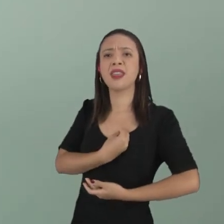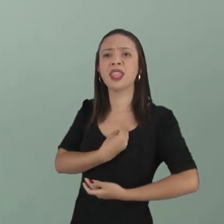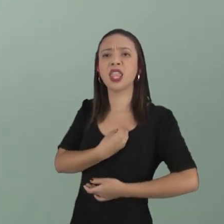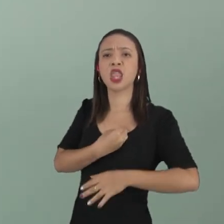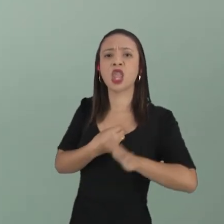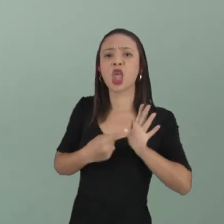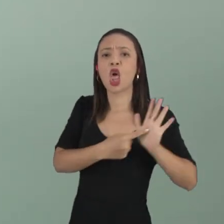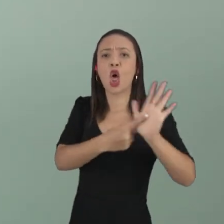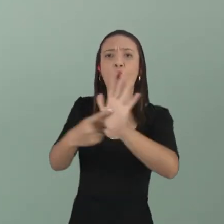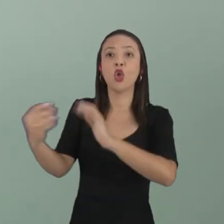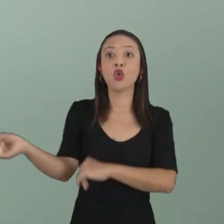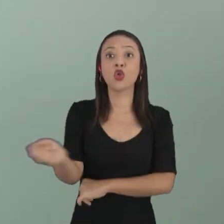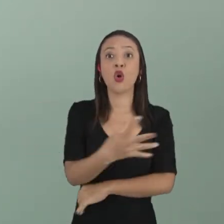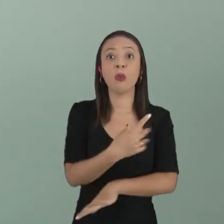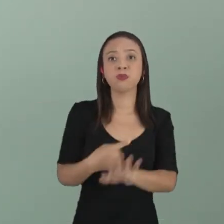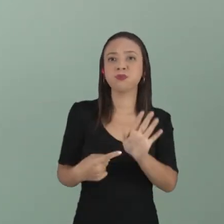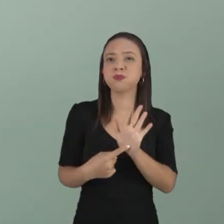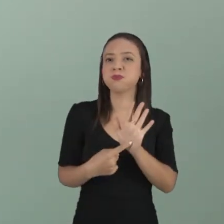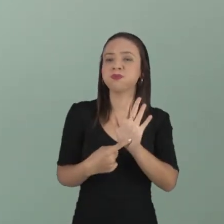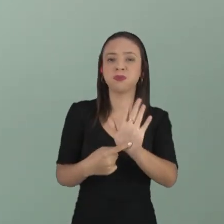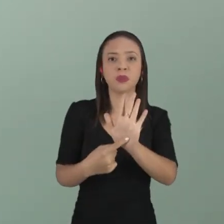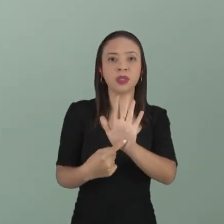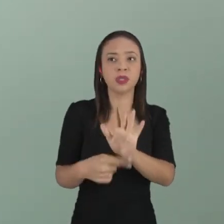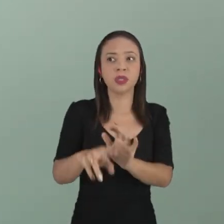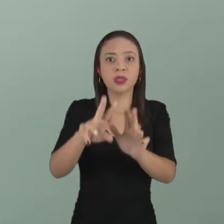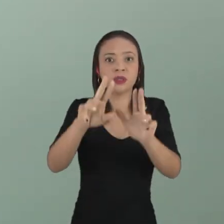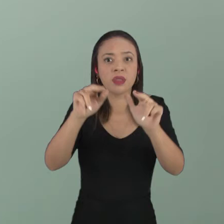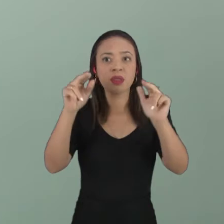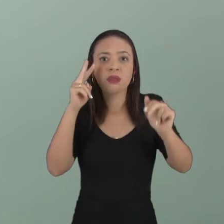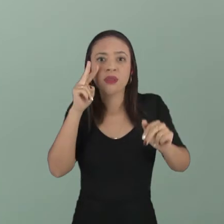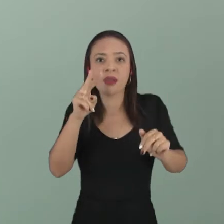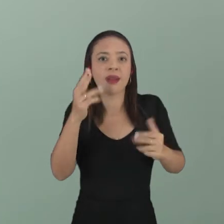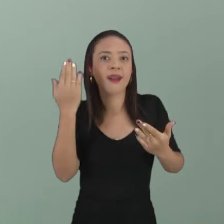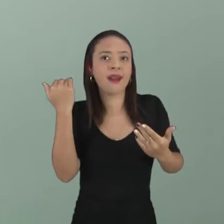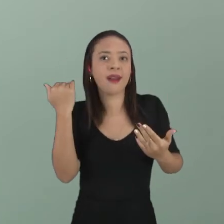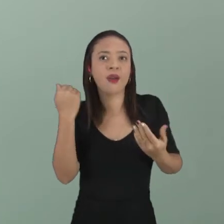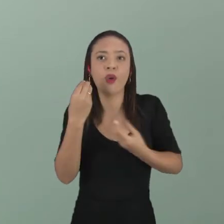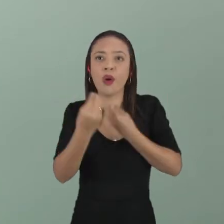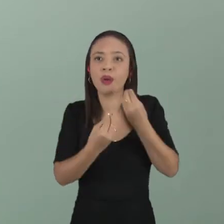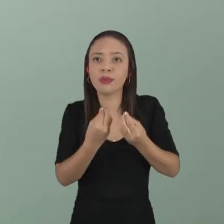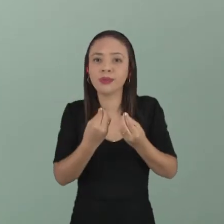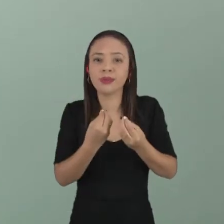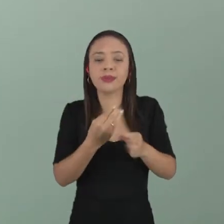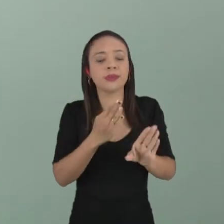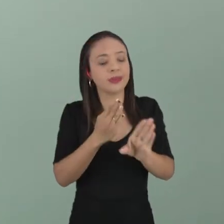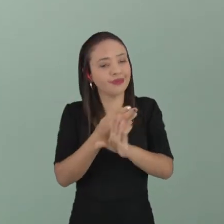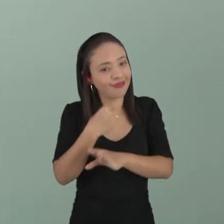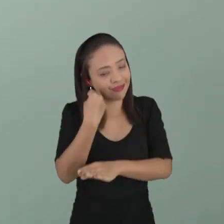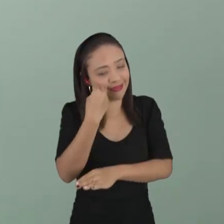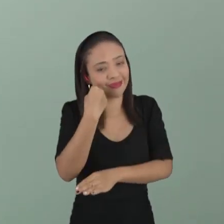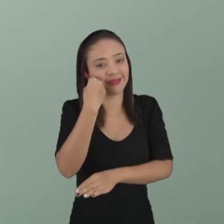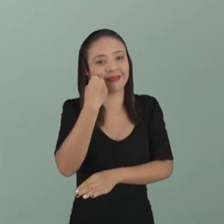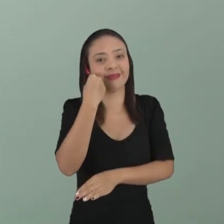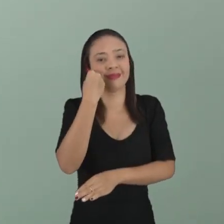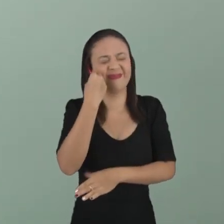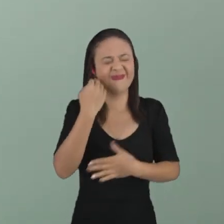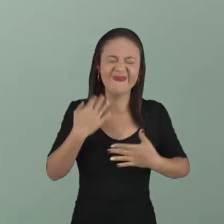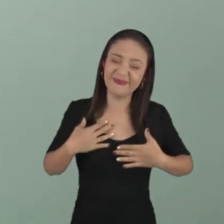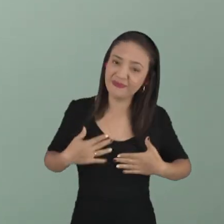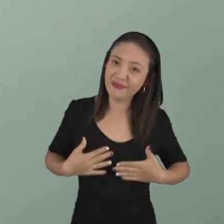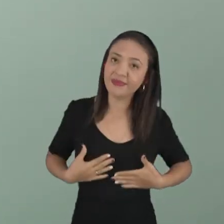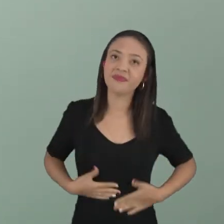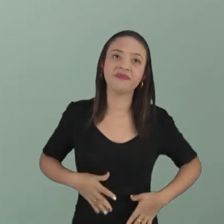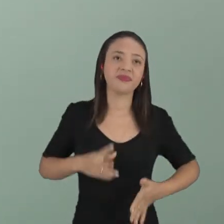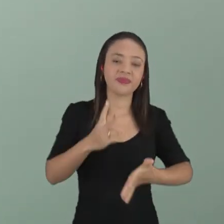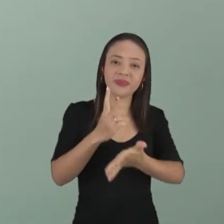novo, criando um movimento que nunca foi visto antes. A partir de o quê? Experimentações, né? Esse corpo ele